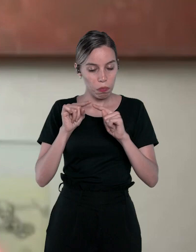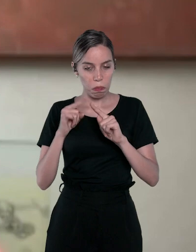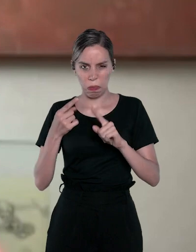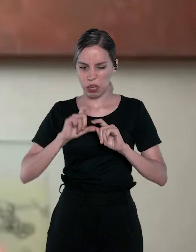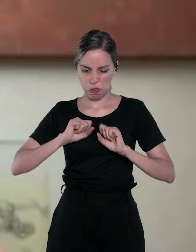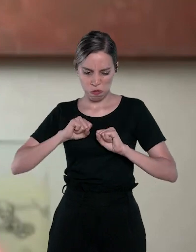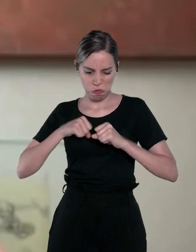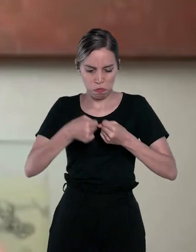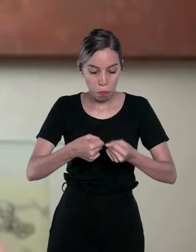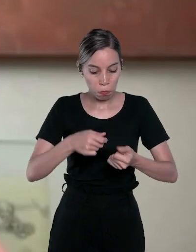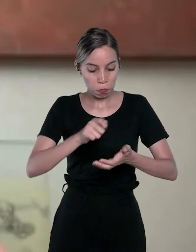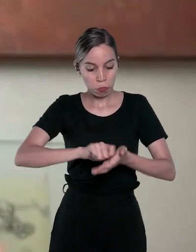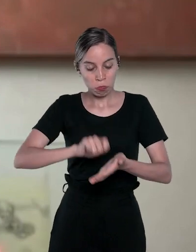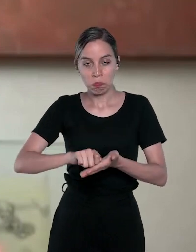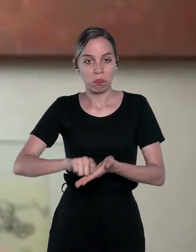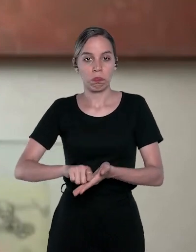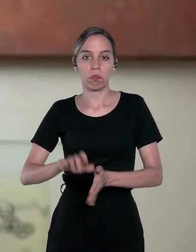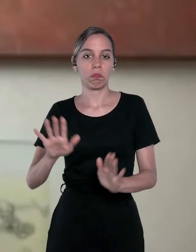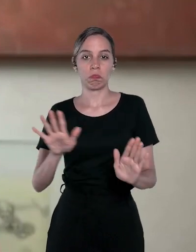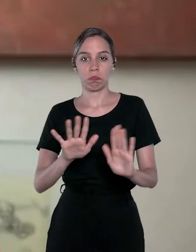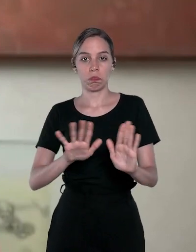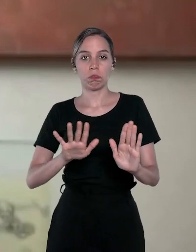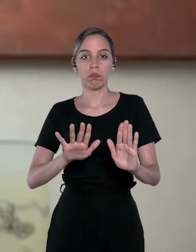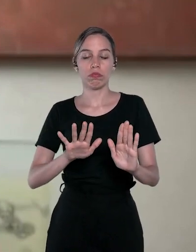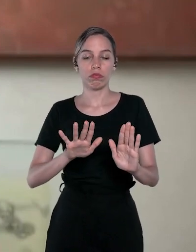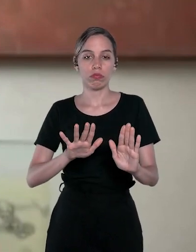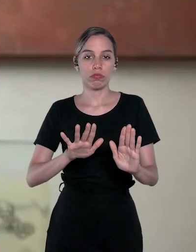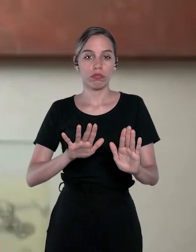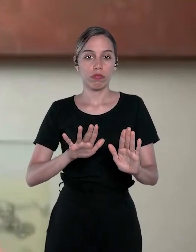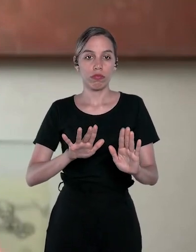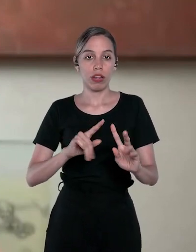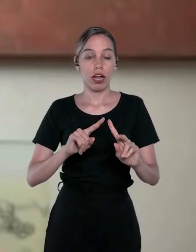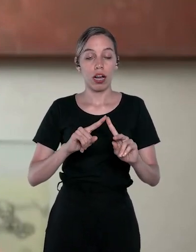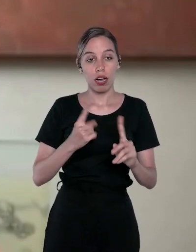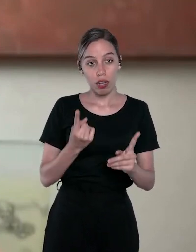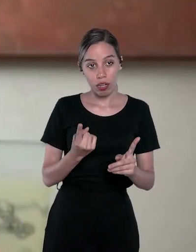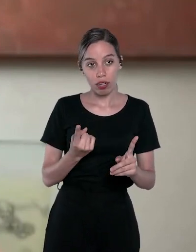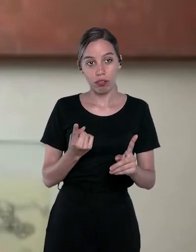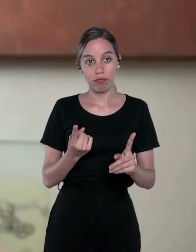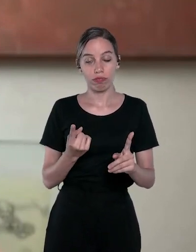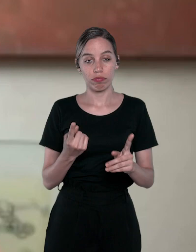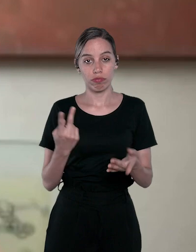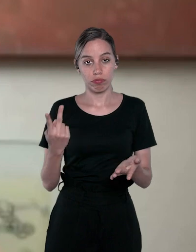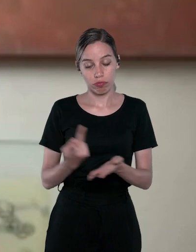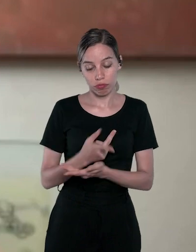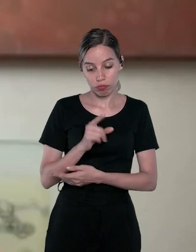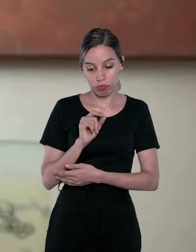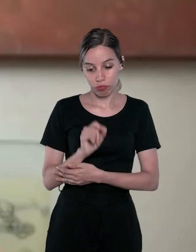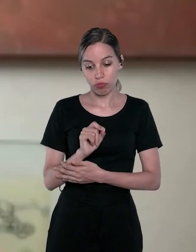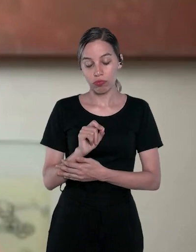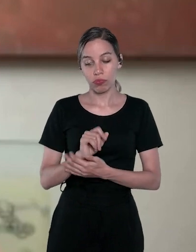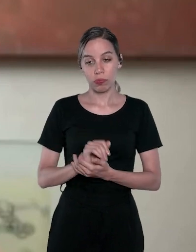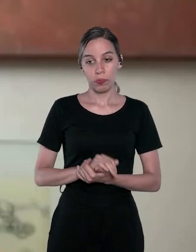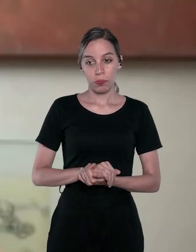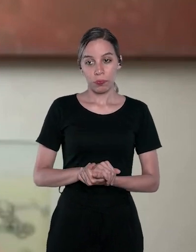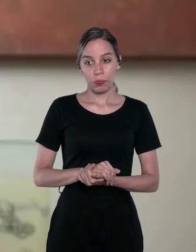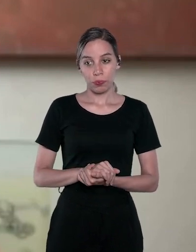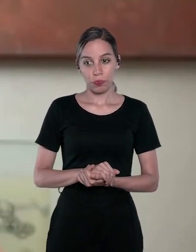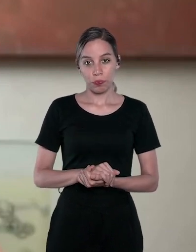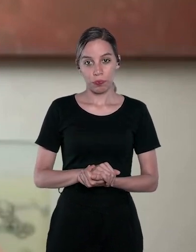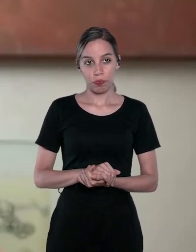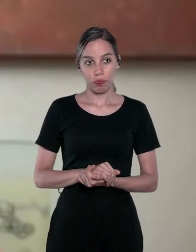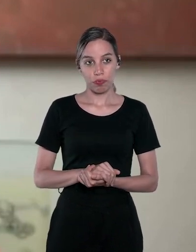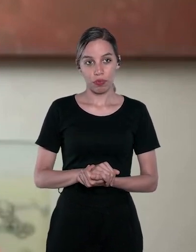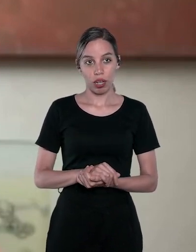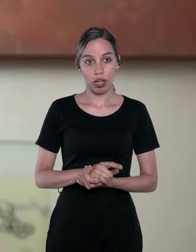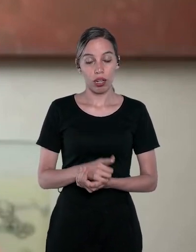credenciaria melhor. Inclusive, passou batido para mim o grupo